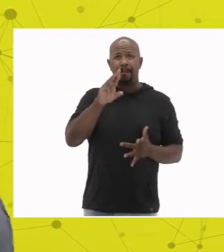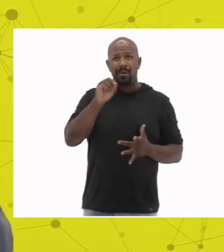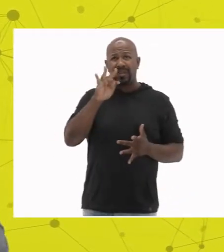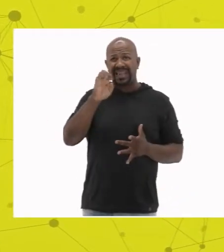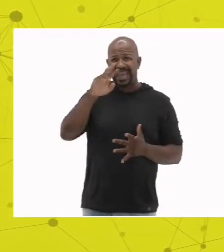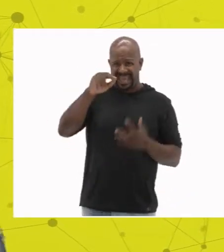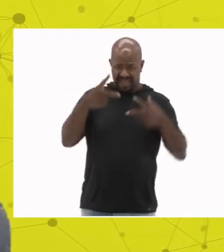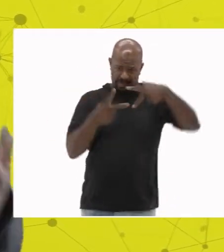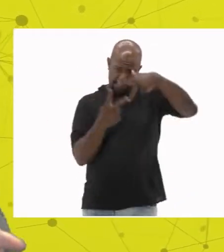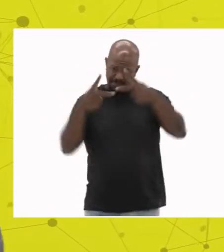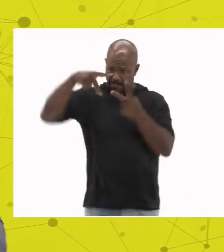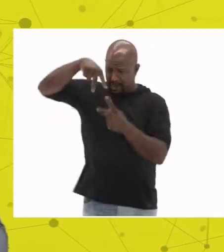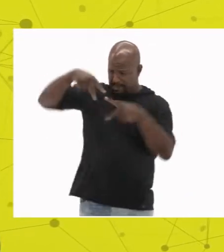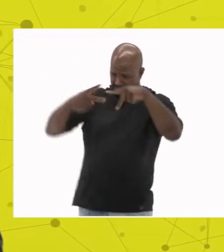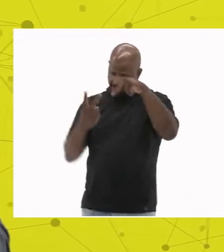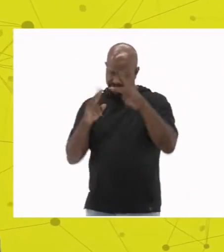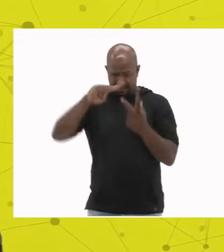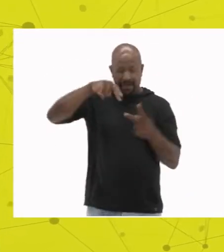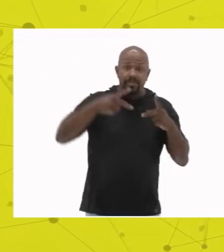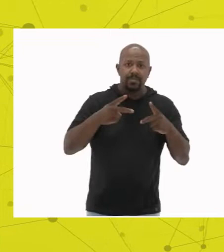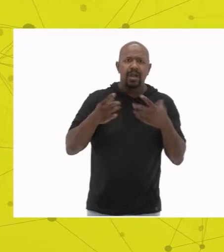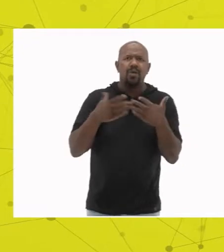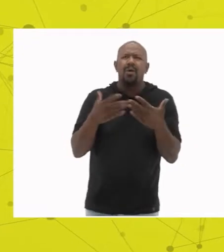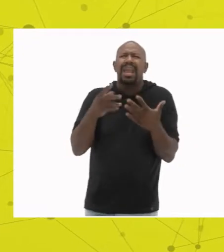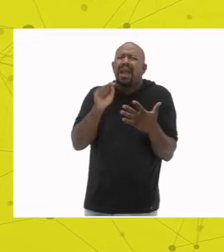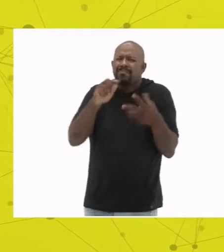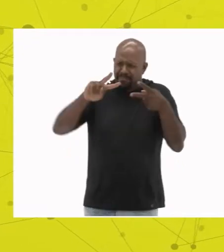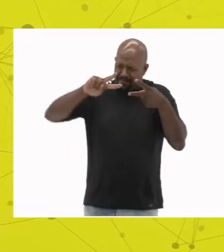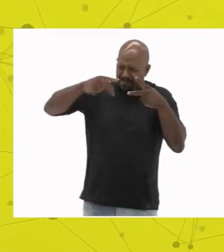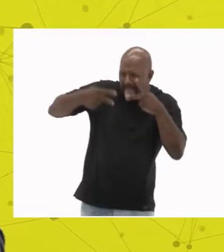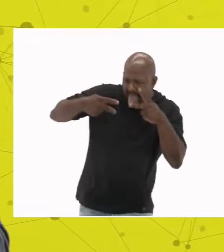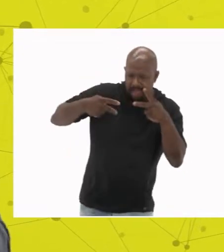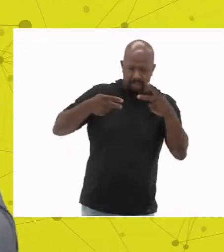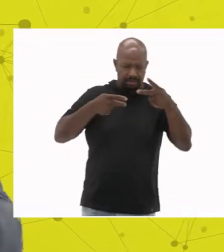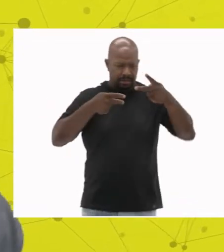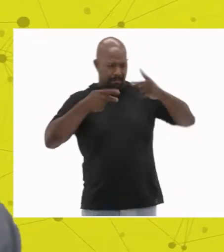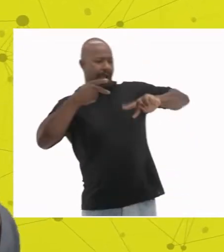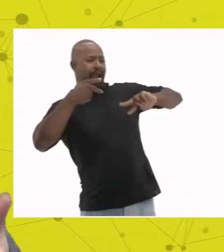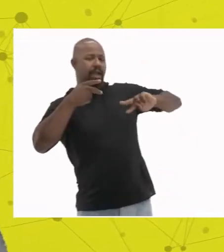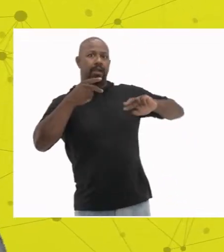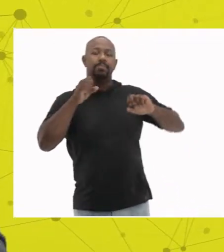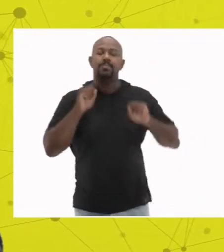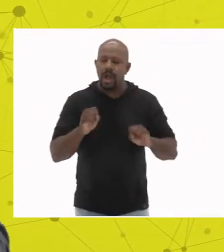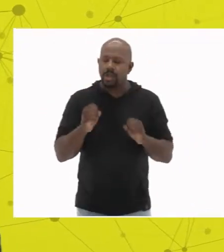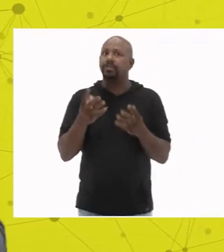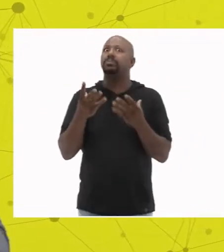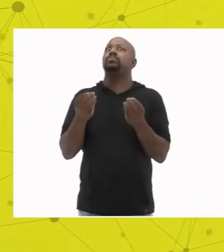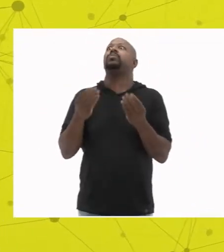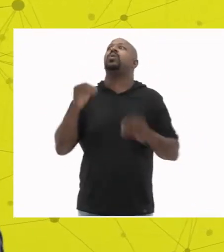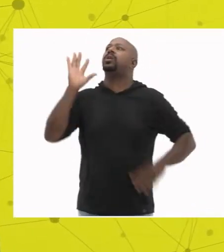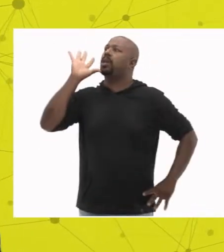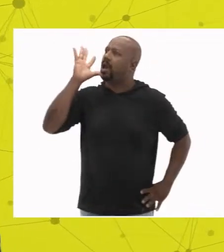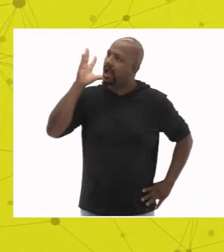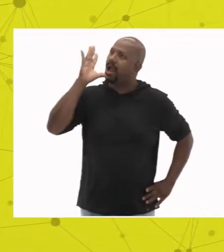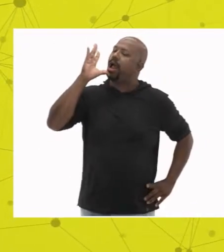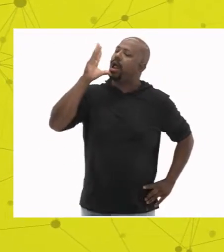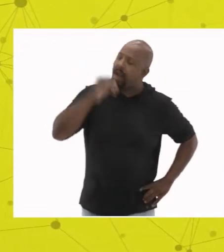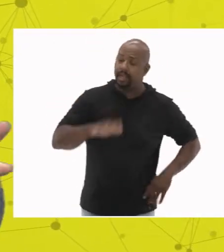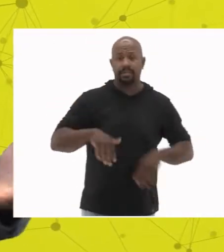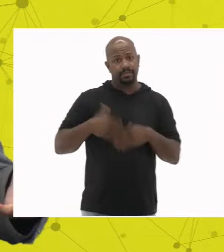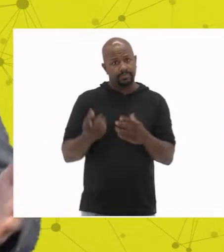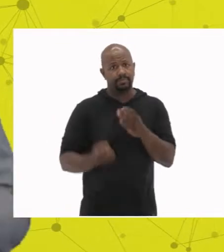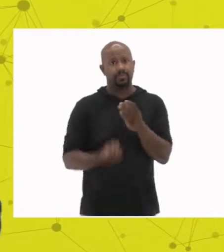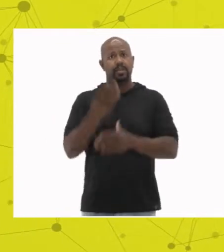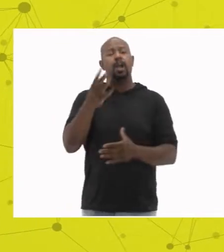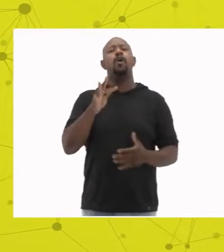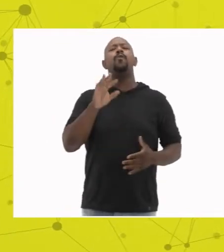de tantas formas, mas tantas formas, que qualquer mínimo progresso experimental se torna muito, muito lento. E que